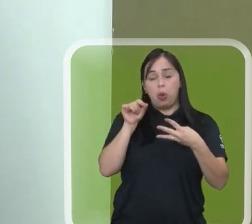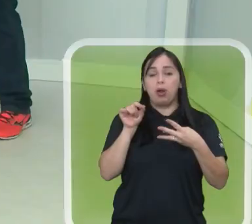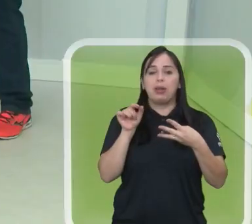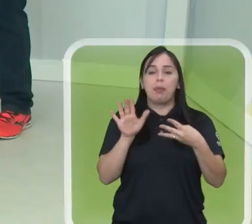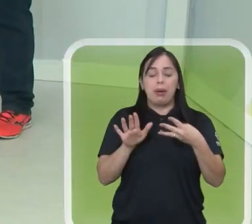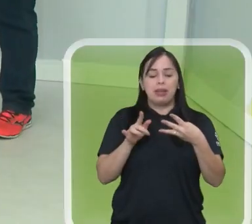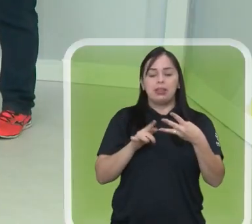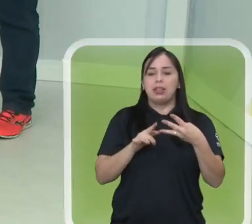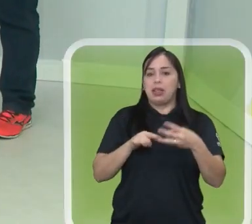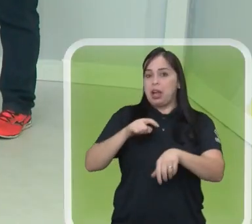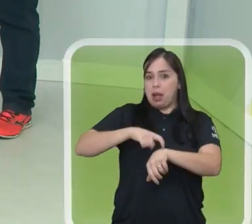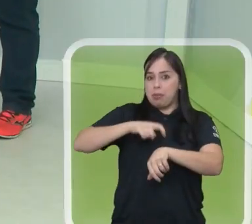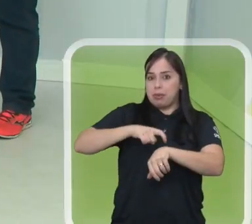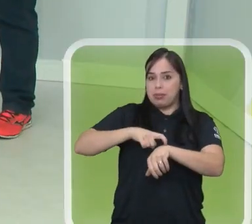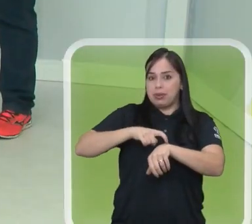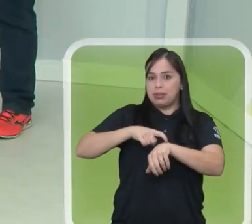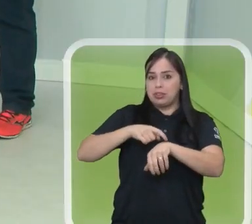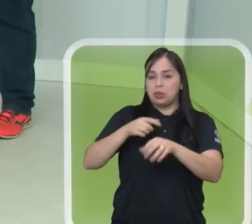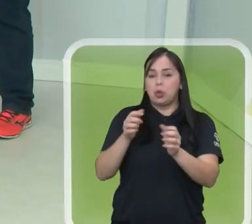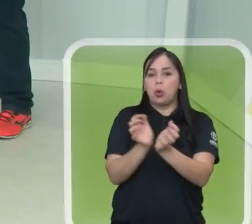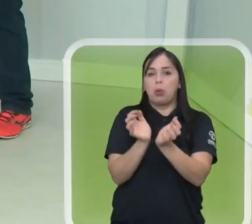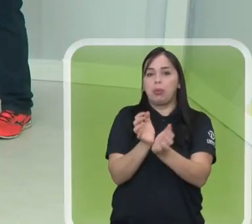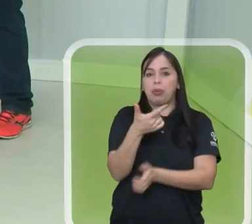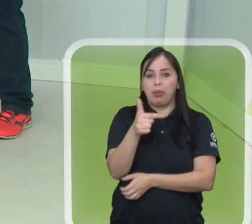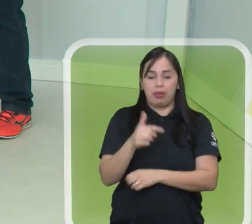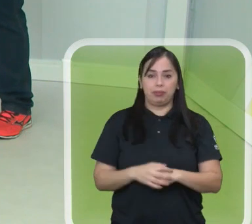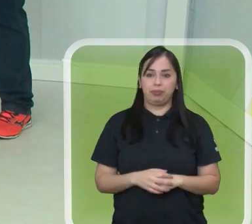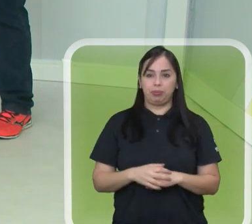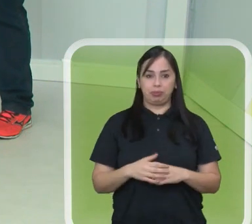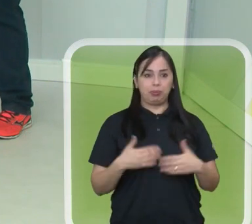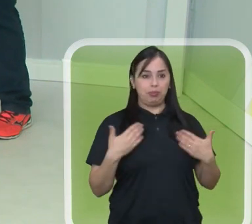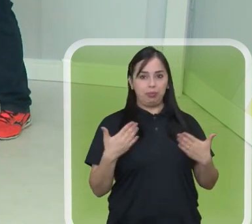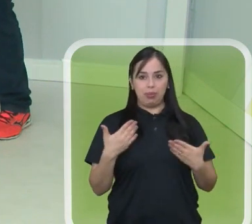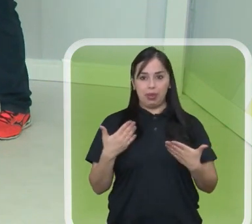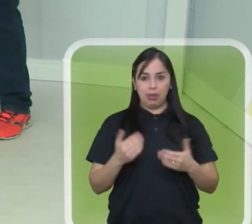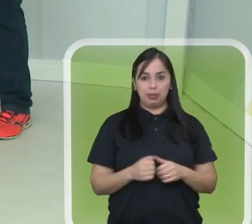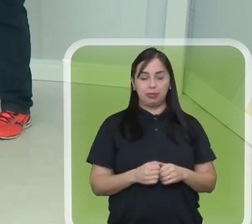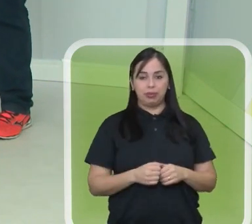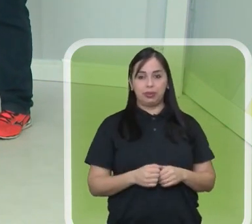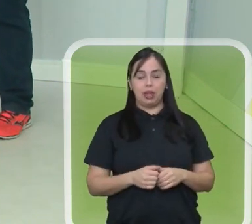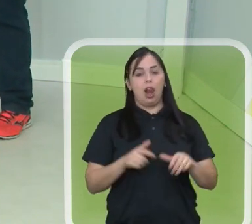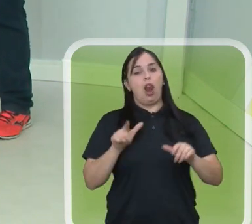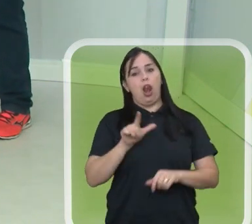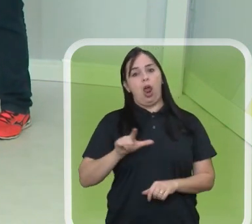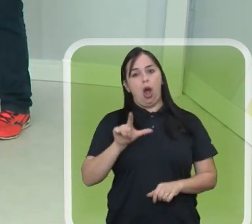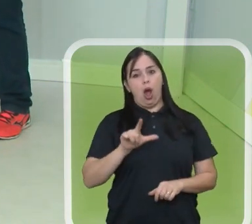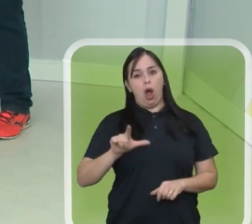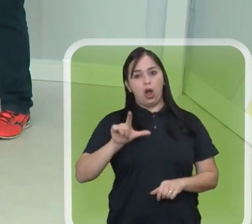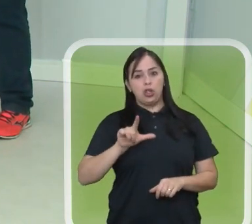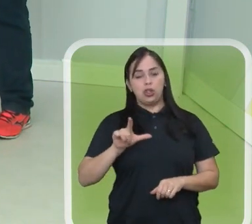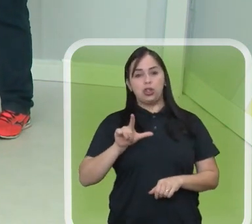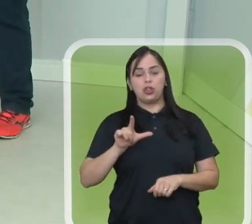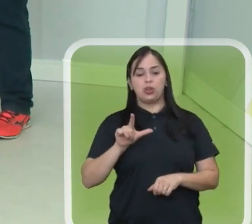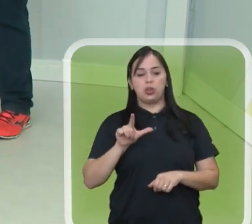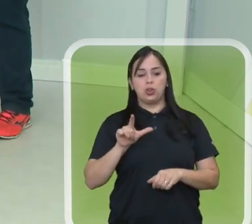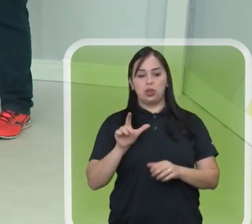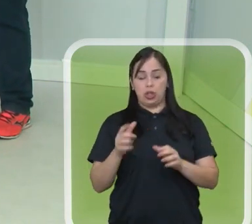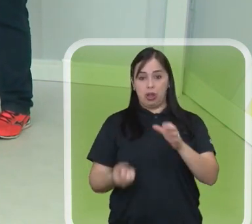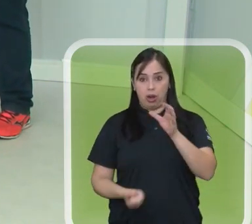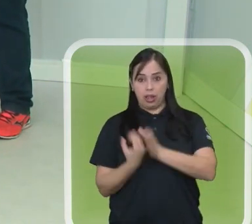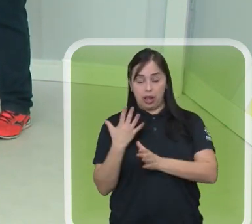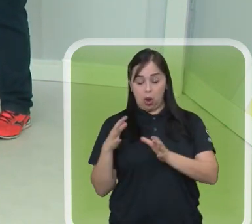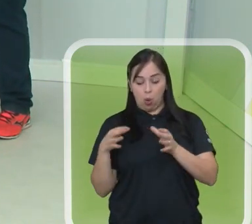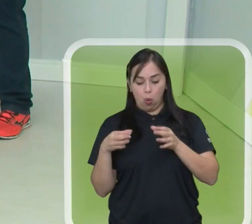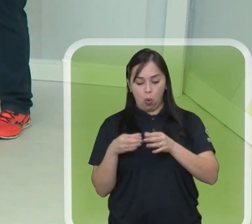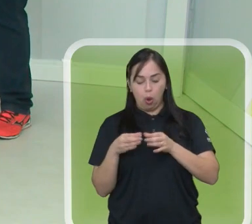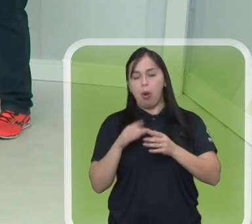naquele momento ele estava sem clube. Maravilha. Brunão? Robertinho, lógico que quando os dirigentes montam um time,